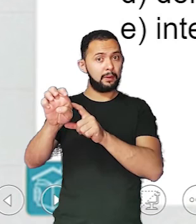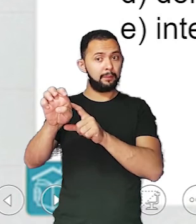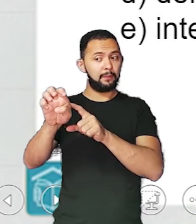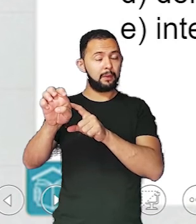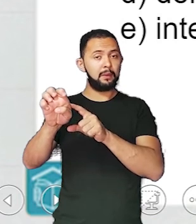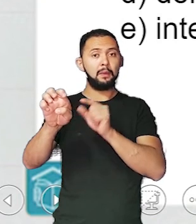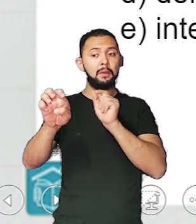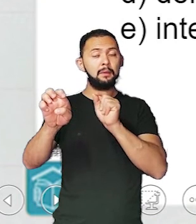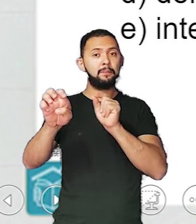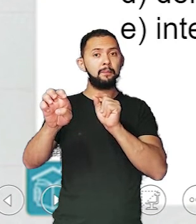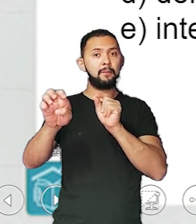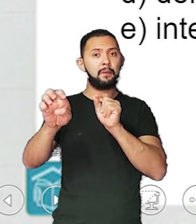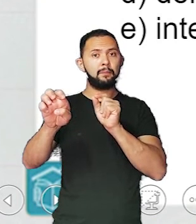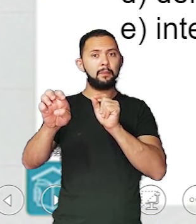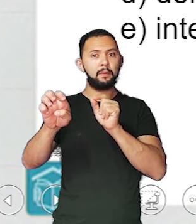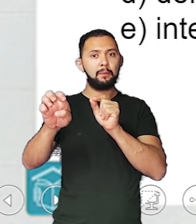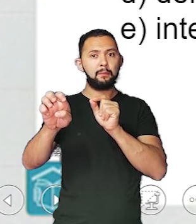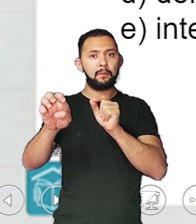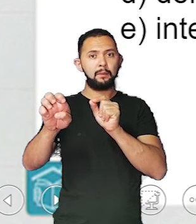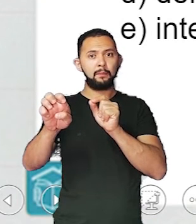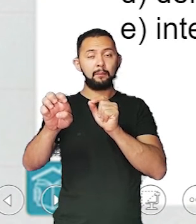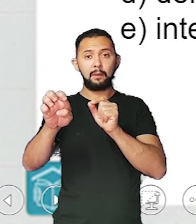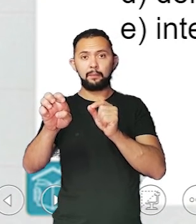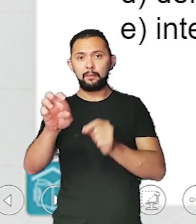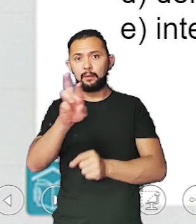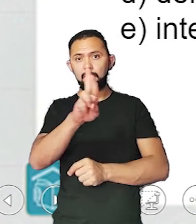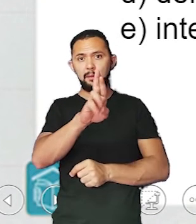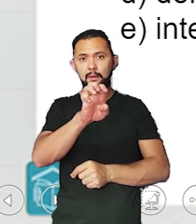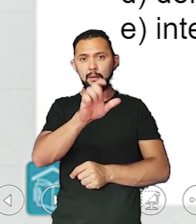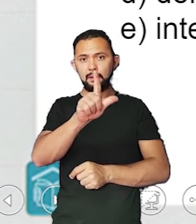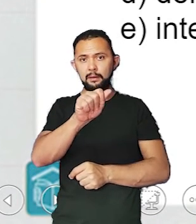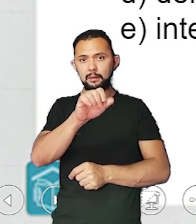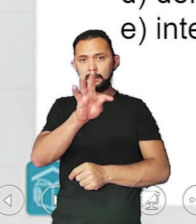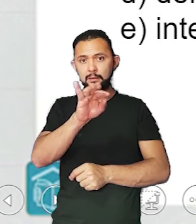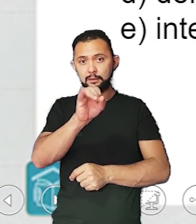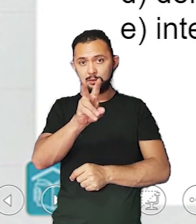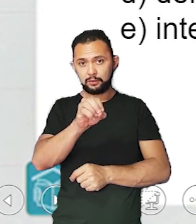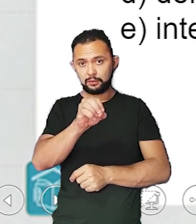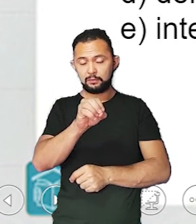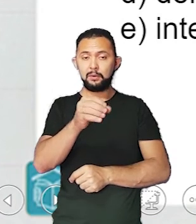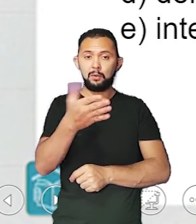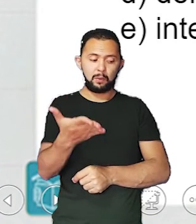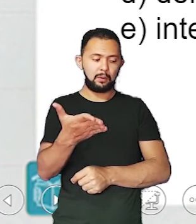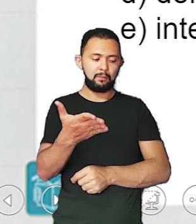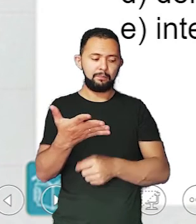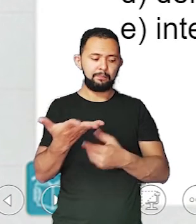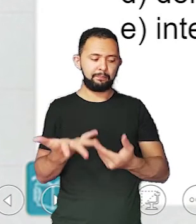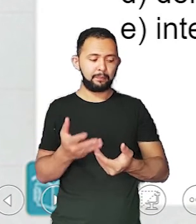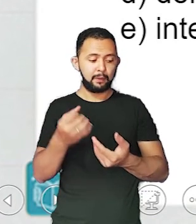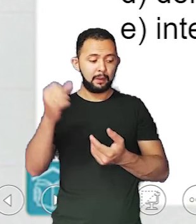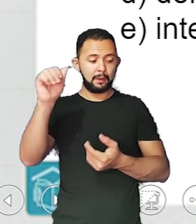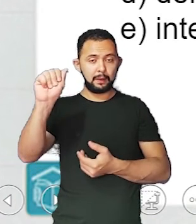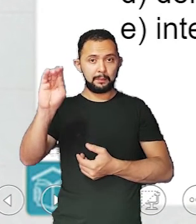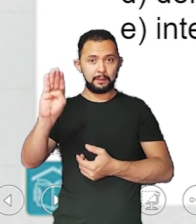quer saber se esse que é um pronome indefinido, relativo, possessivo, demonstrativo ou interrogativo, né? Certo? Só